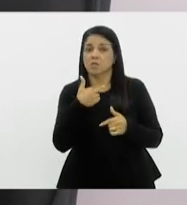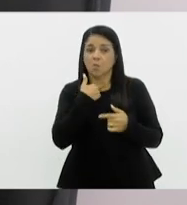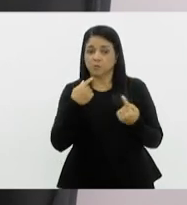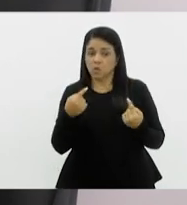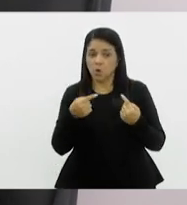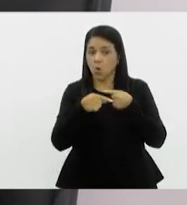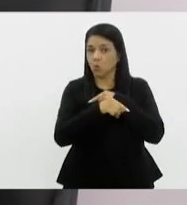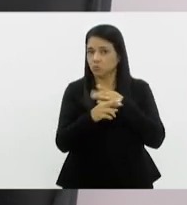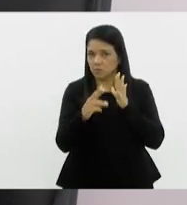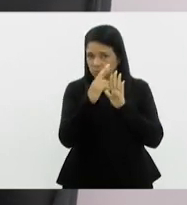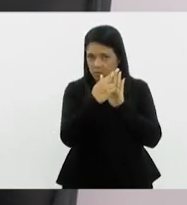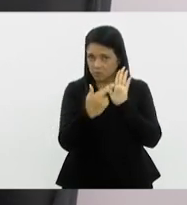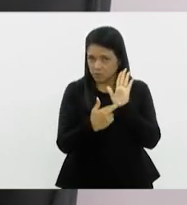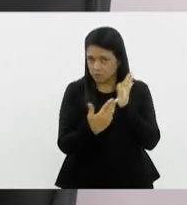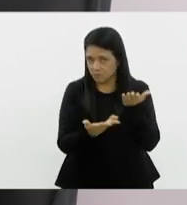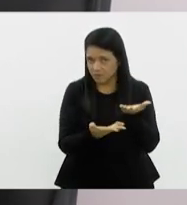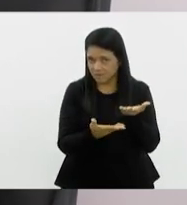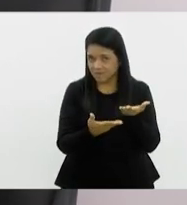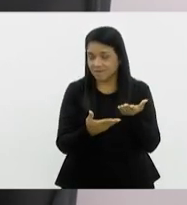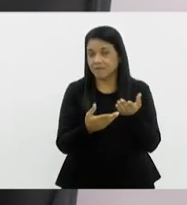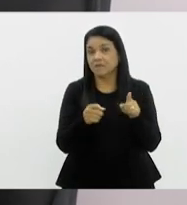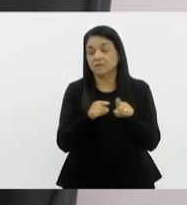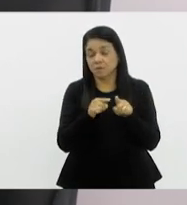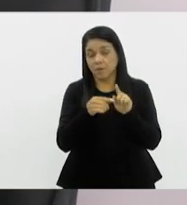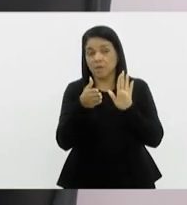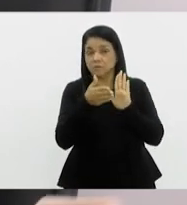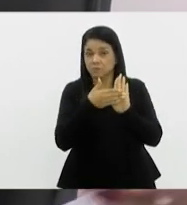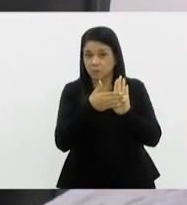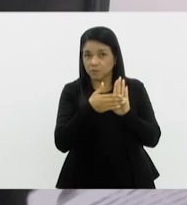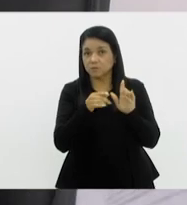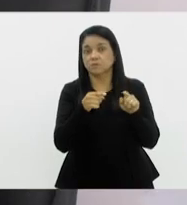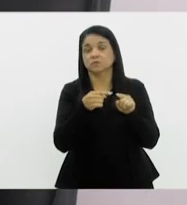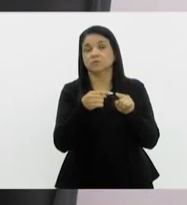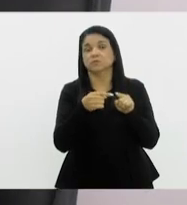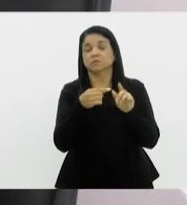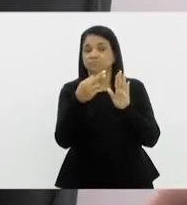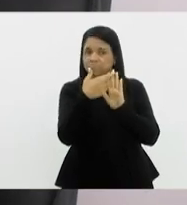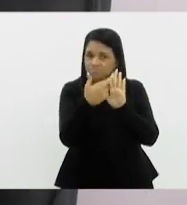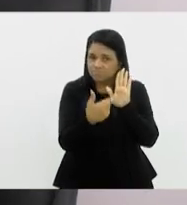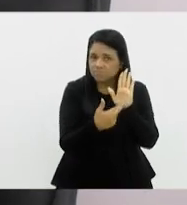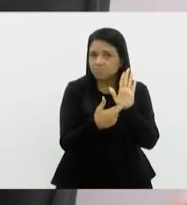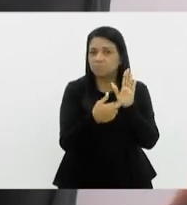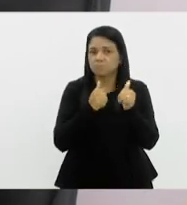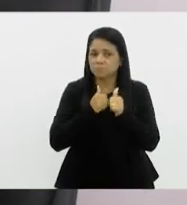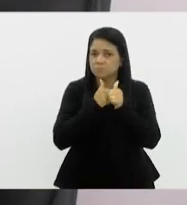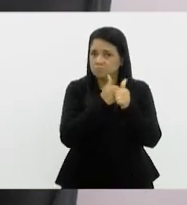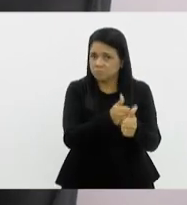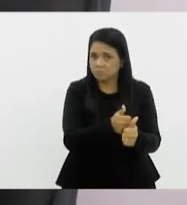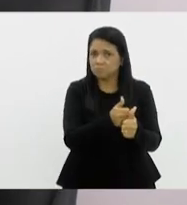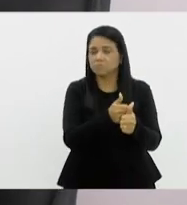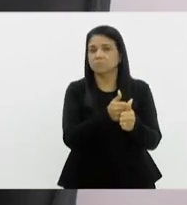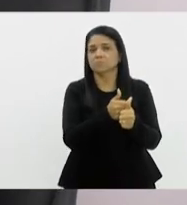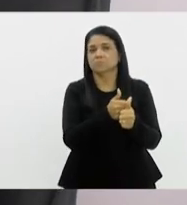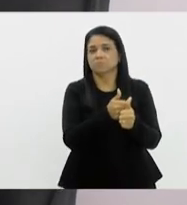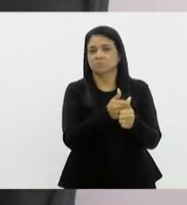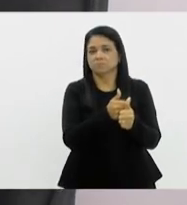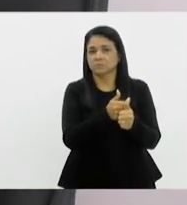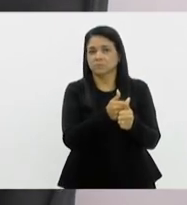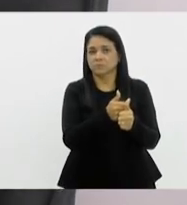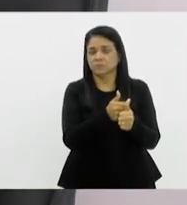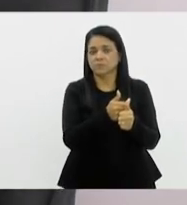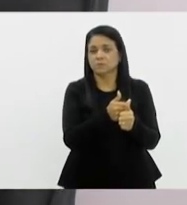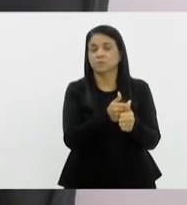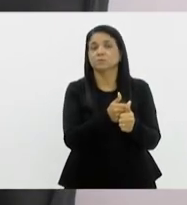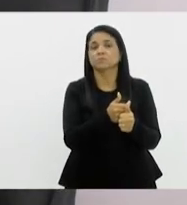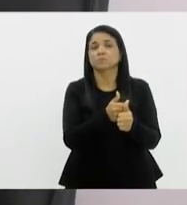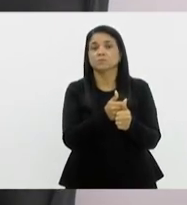e o próprio regimento diz que as proposições têm que ser críveis, possíveis de serem estabelecidas